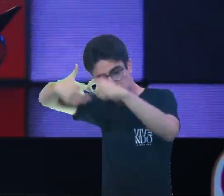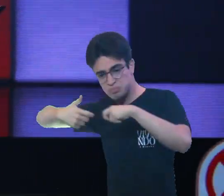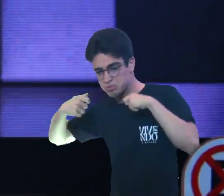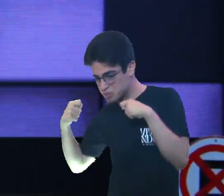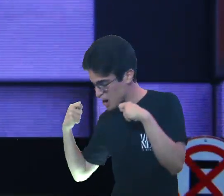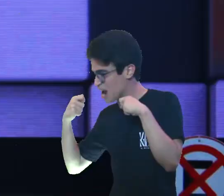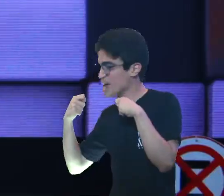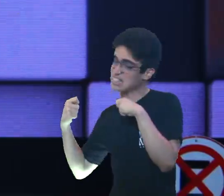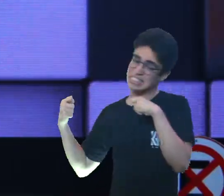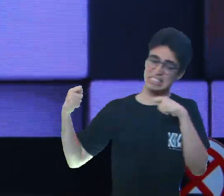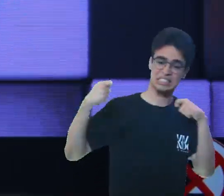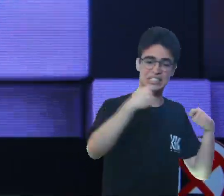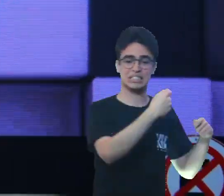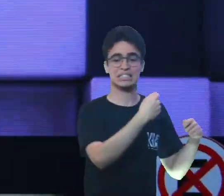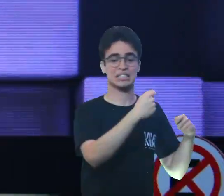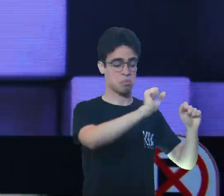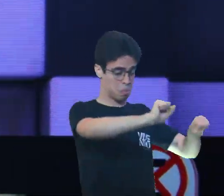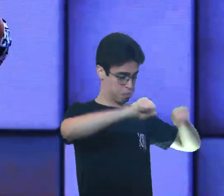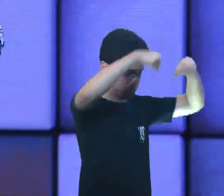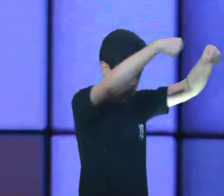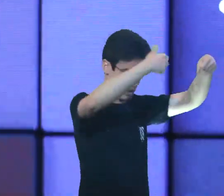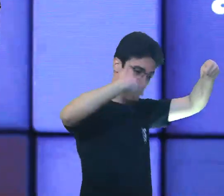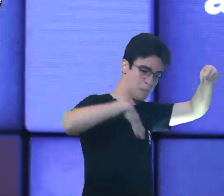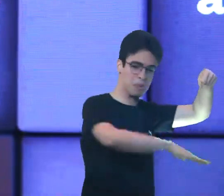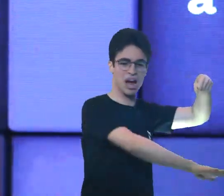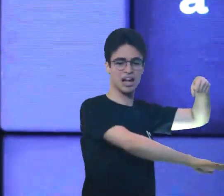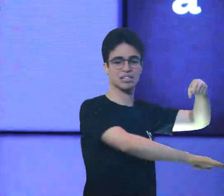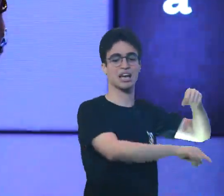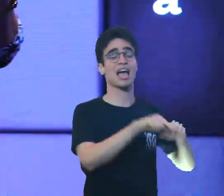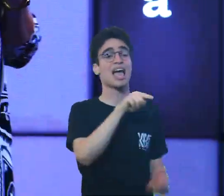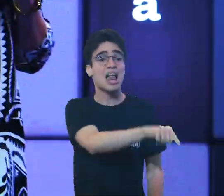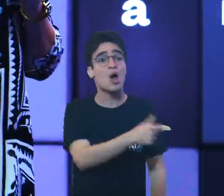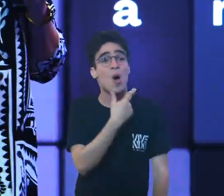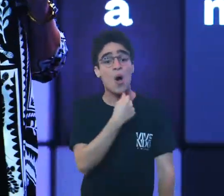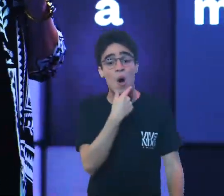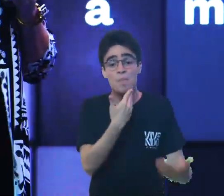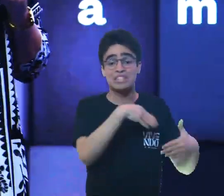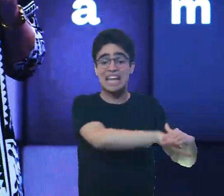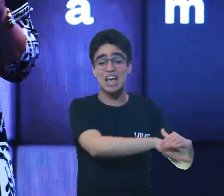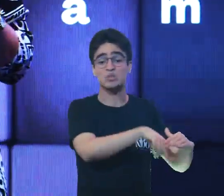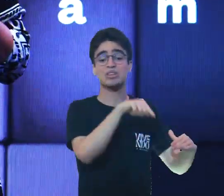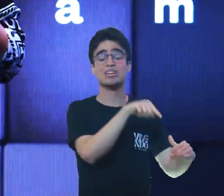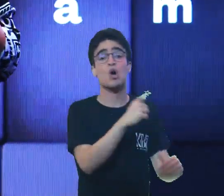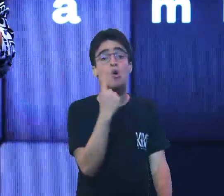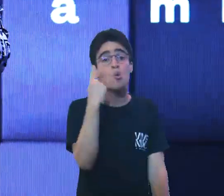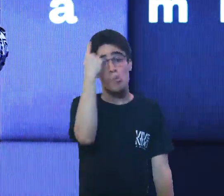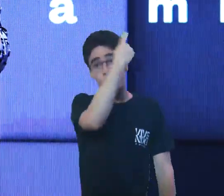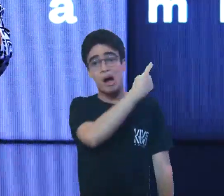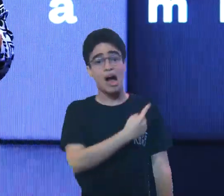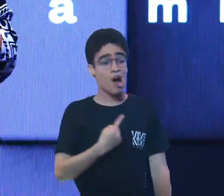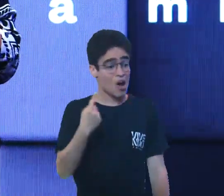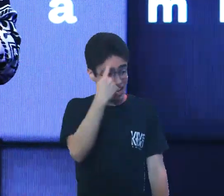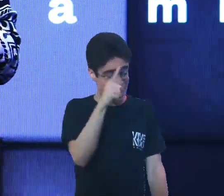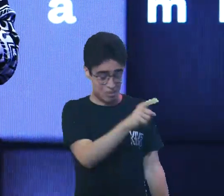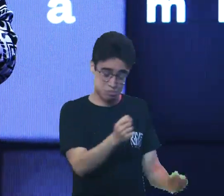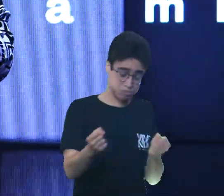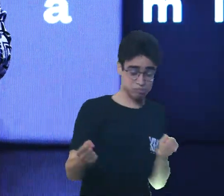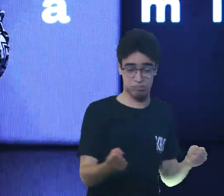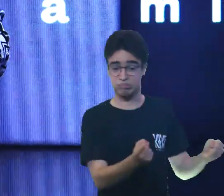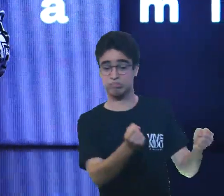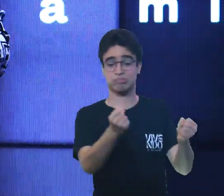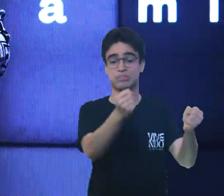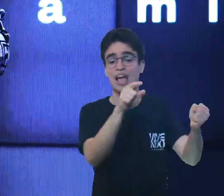no porta-malas daquele carro. Mais de 1 hora sem que aquele nosso irmão soubesse para onde ele estava sendo